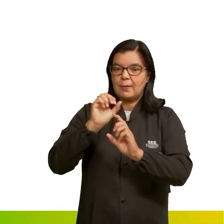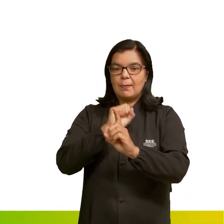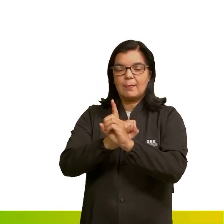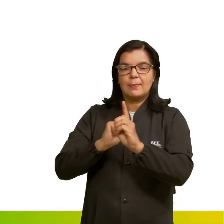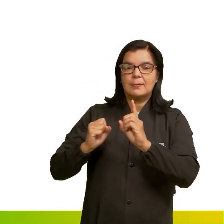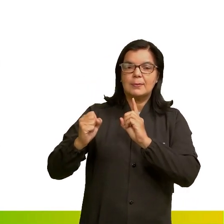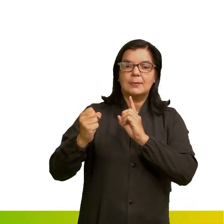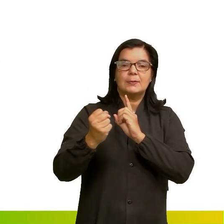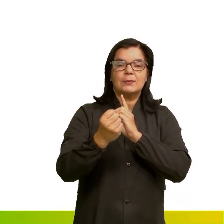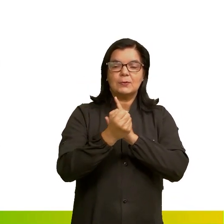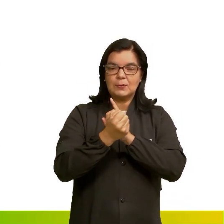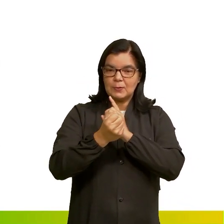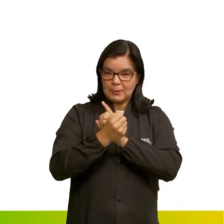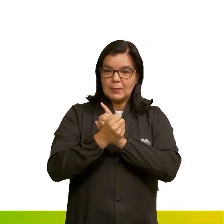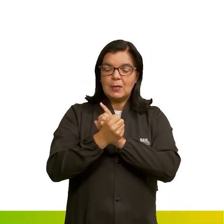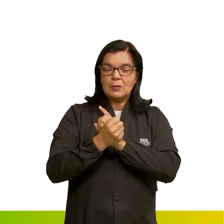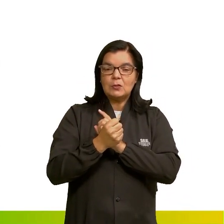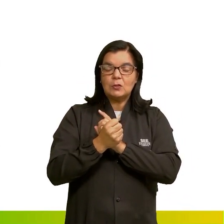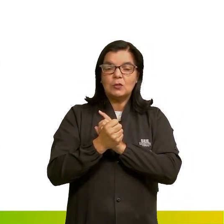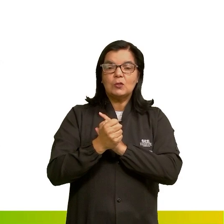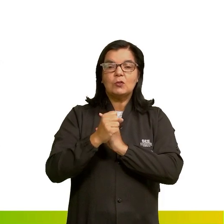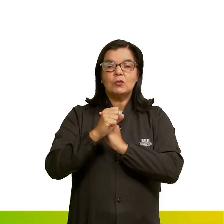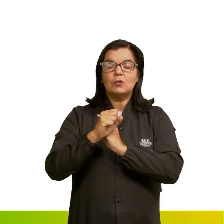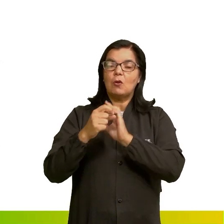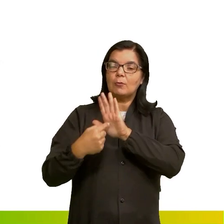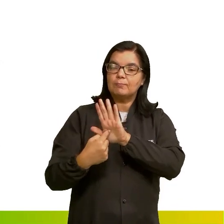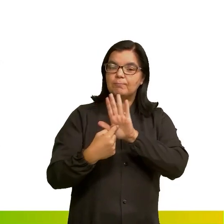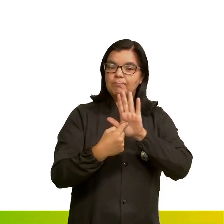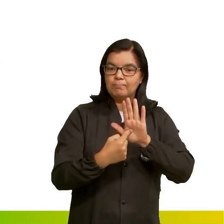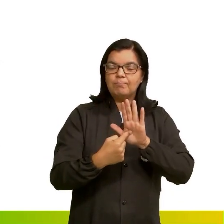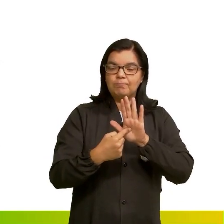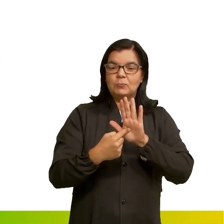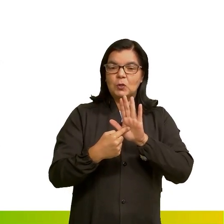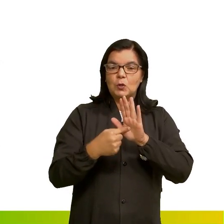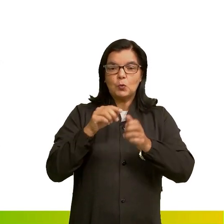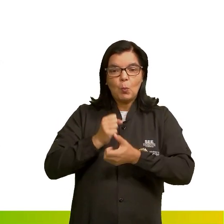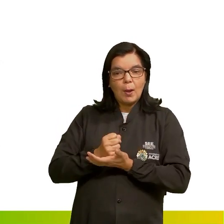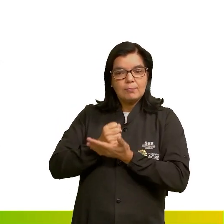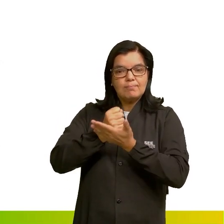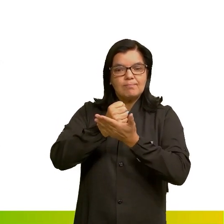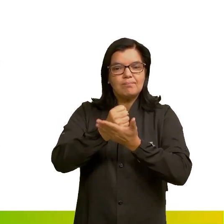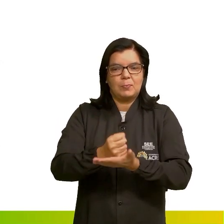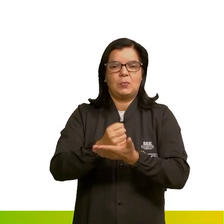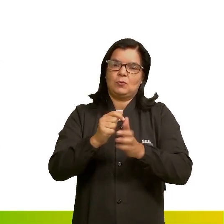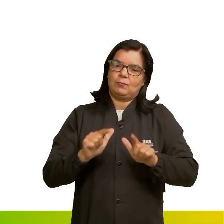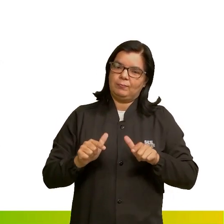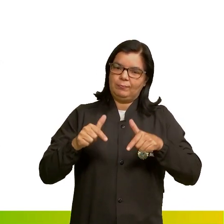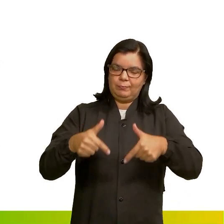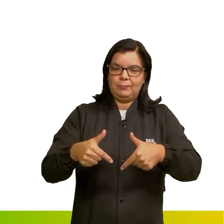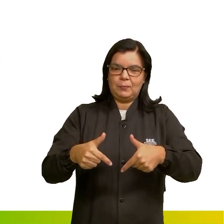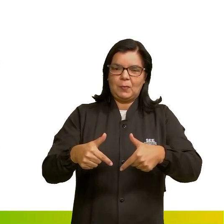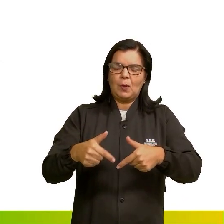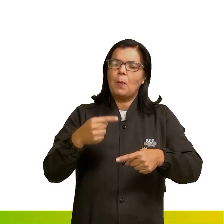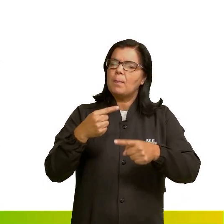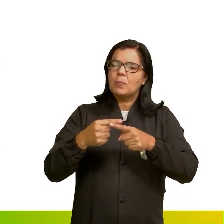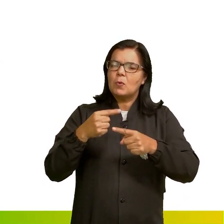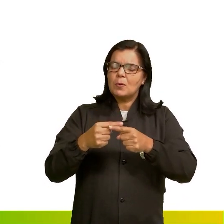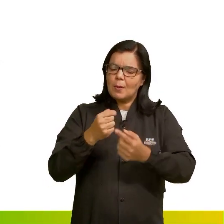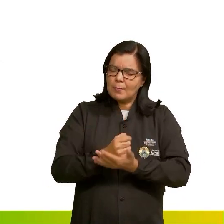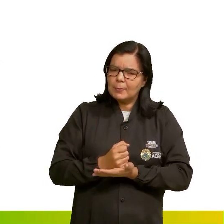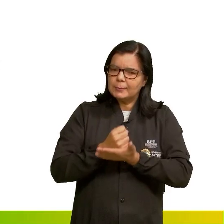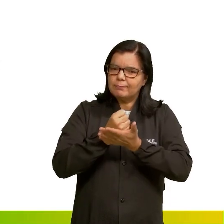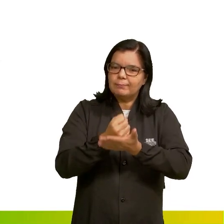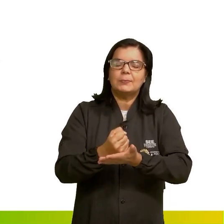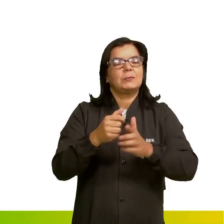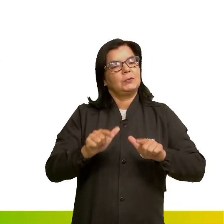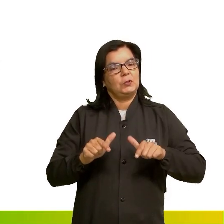sociedade civil que acaba levantando uma bandeira de luta. E por que uma bandeira de luta,